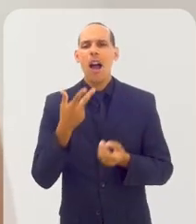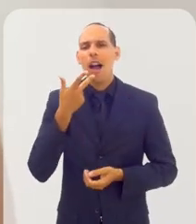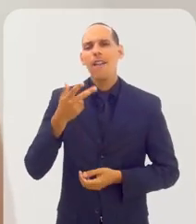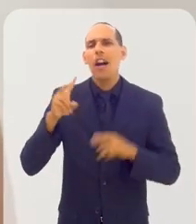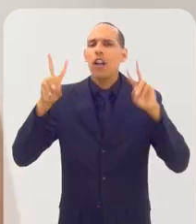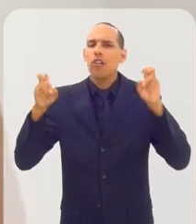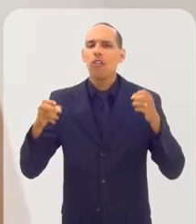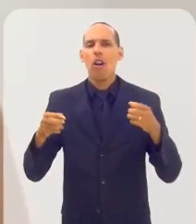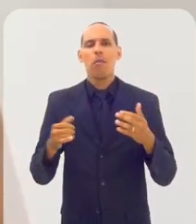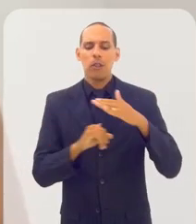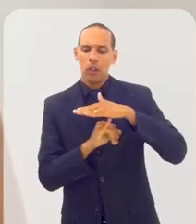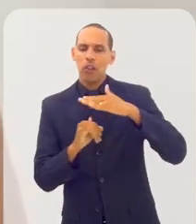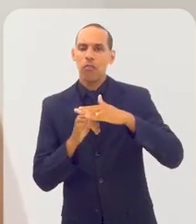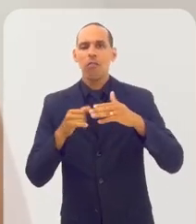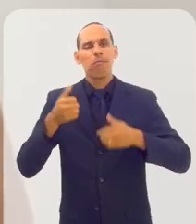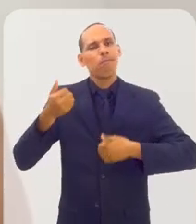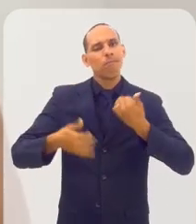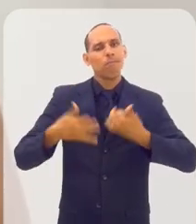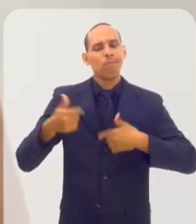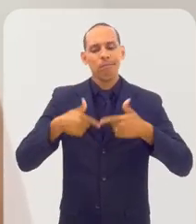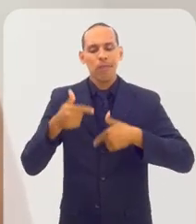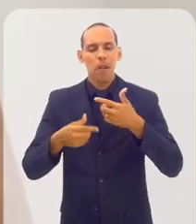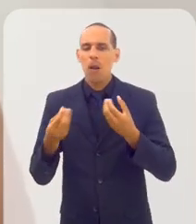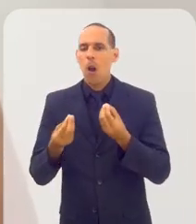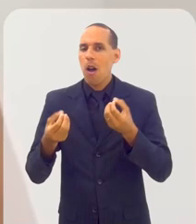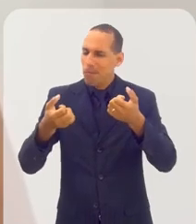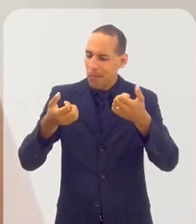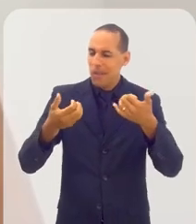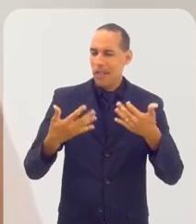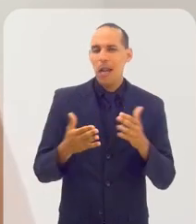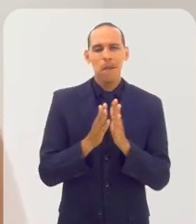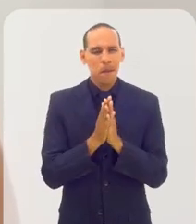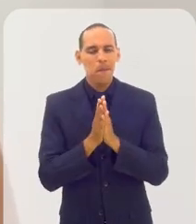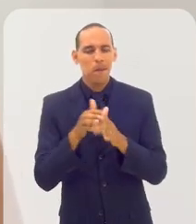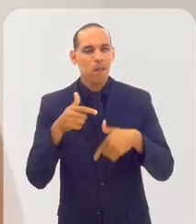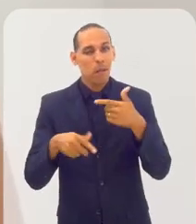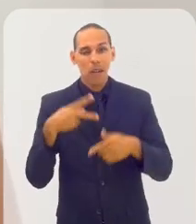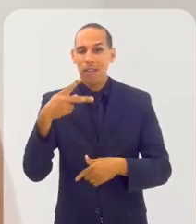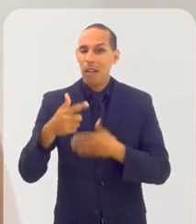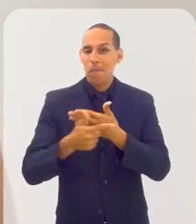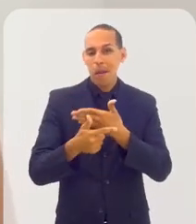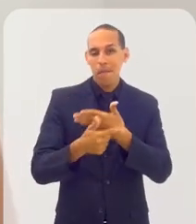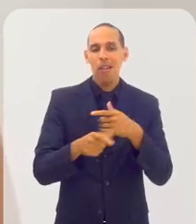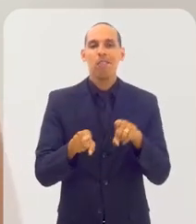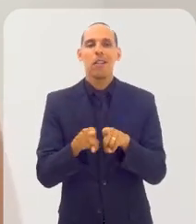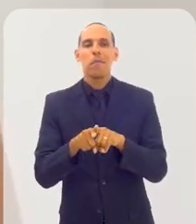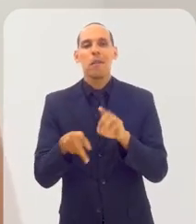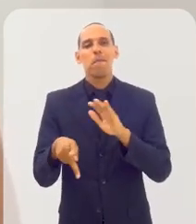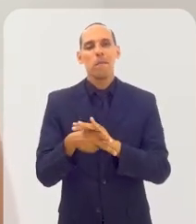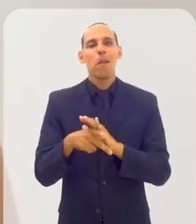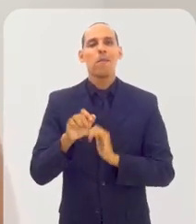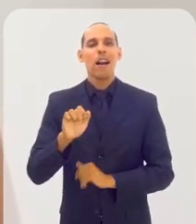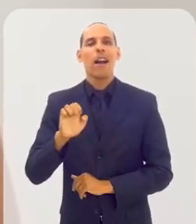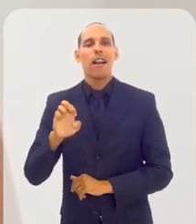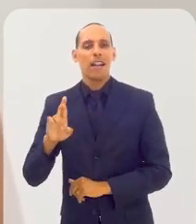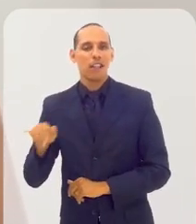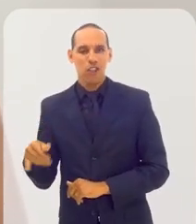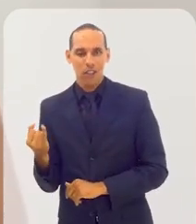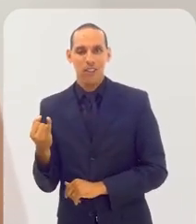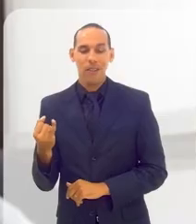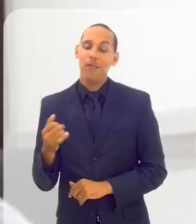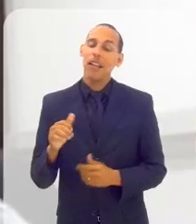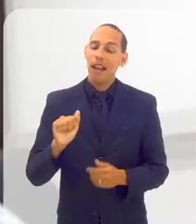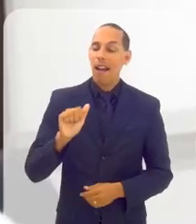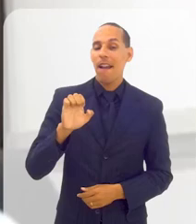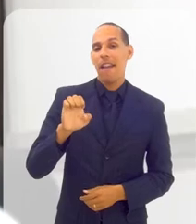da atuação das instituições. O senhor pode contar um pouquinho para a gente sobre o trabalho e o papel que desempenha a AERJ no estado do